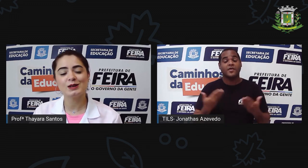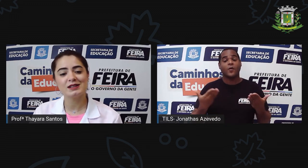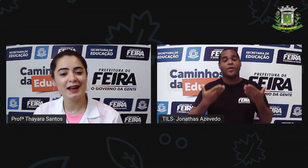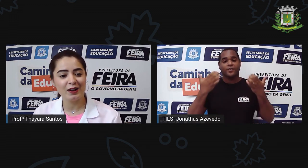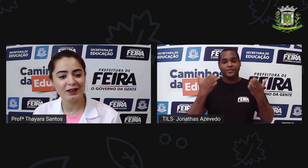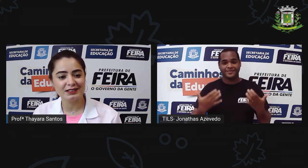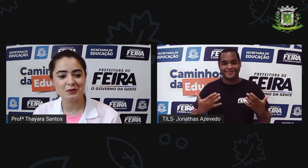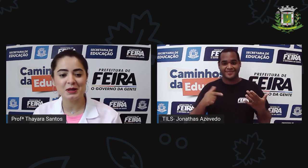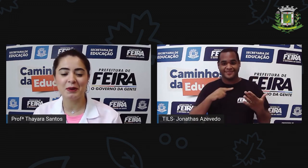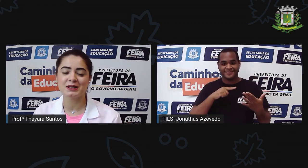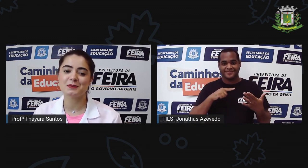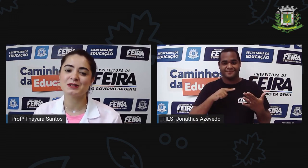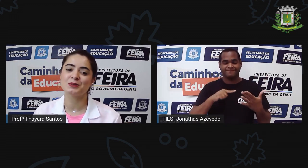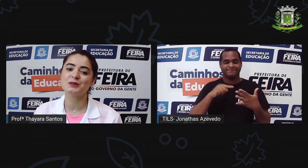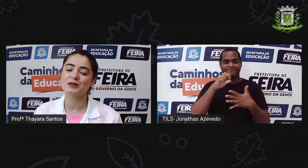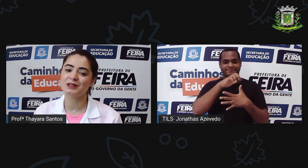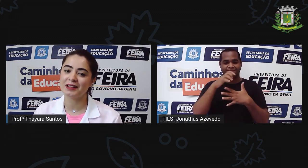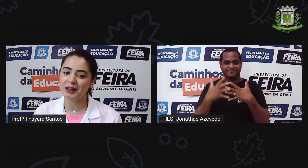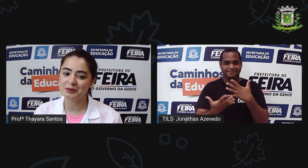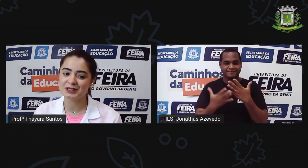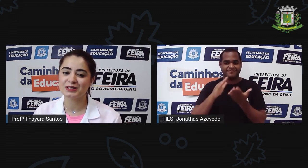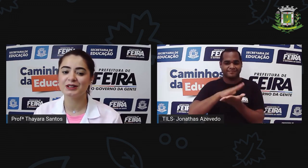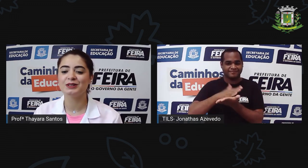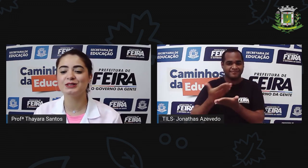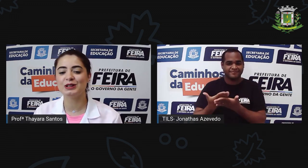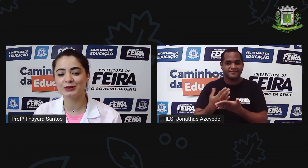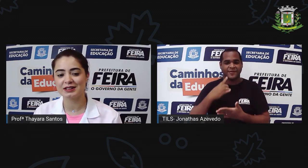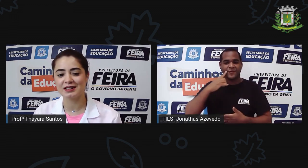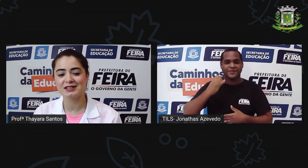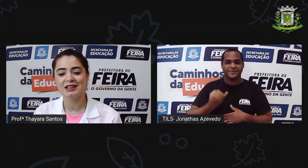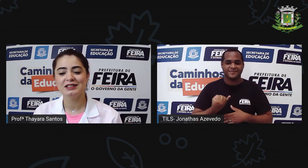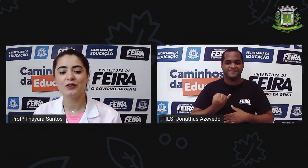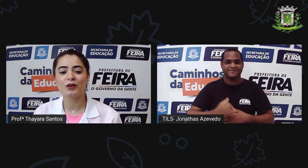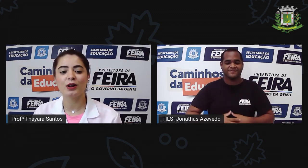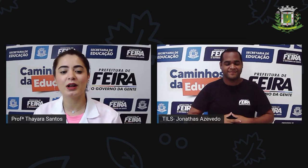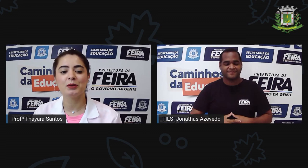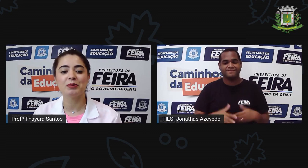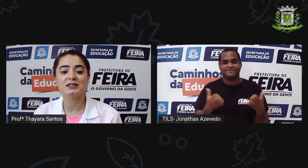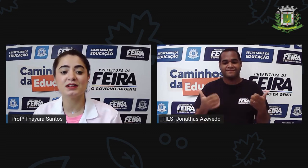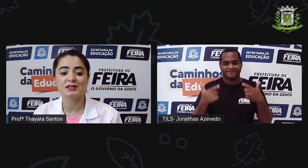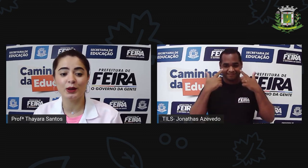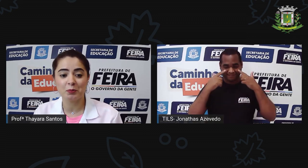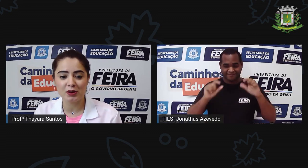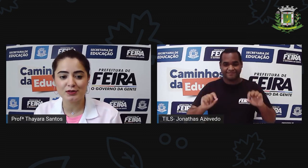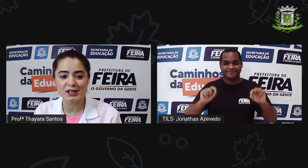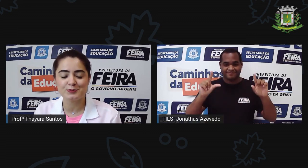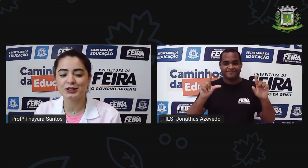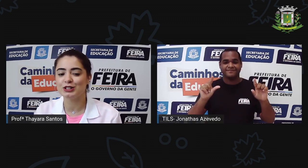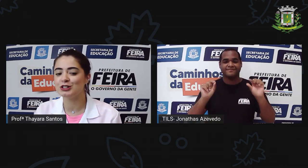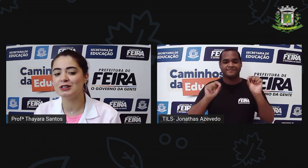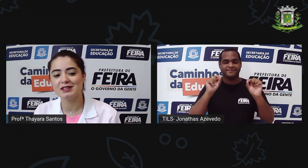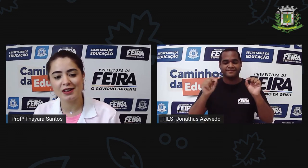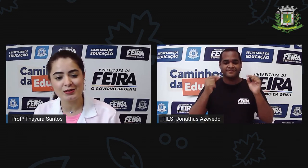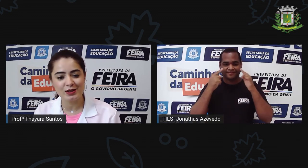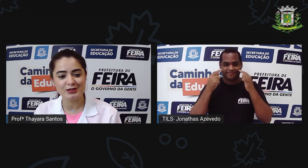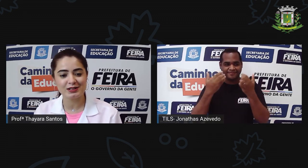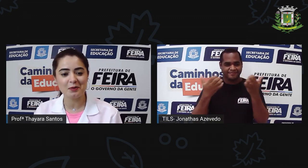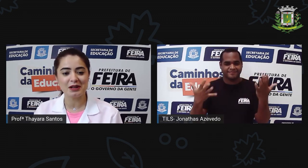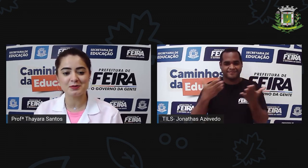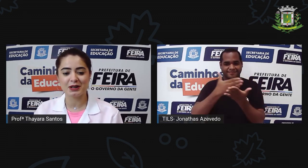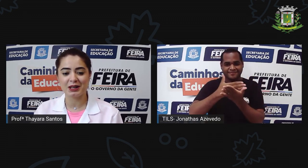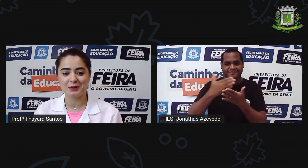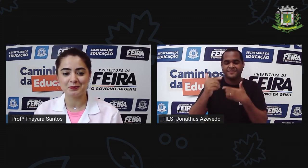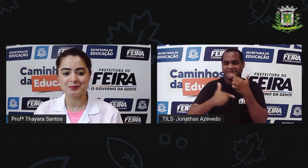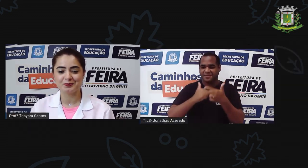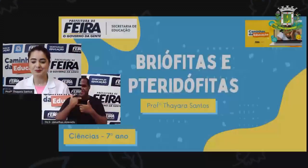hoje na nossa aula temos a participação do nosso intérprete, o Jonathan. Então vou colocar minha apresentação aqui para vocês, para a gente iniciar os nossos